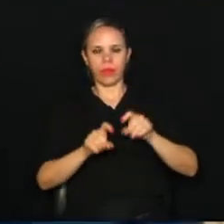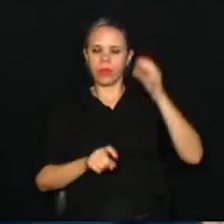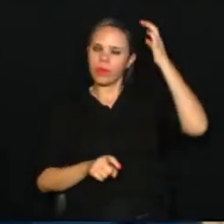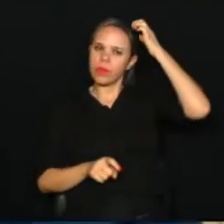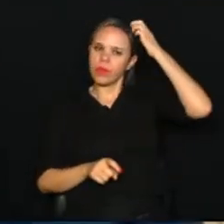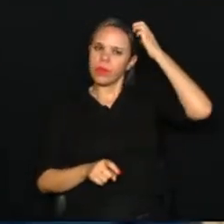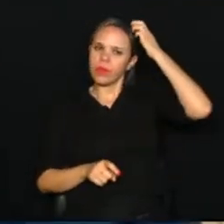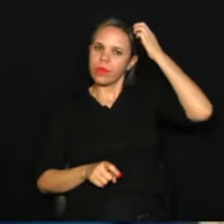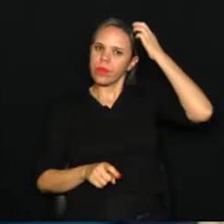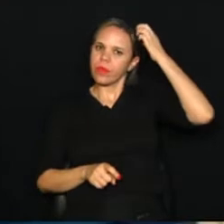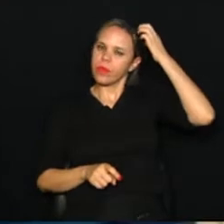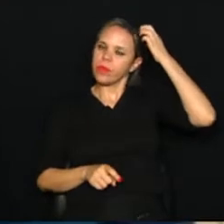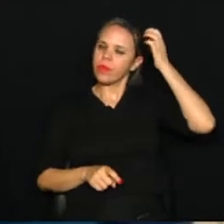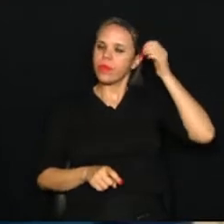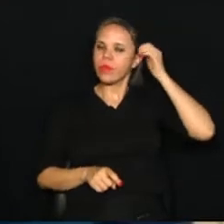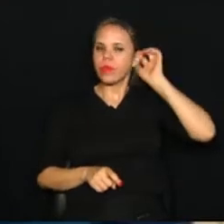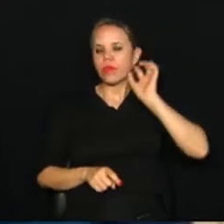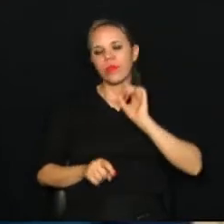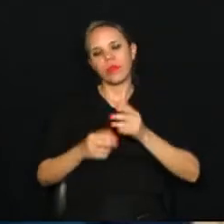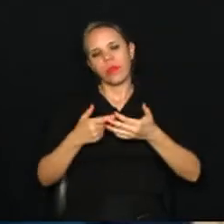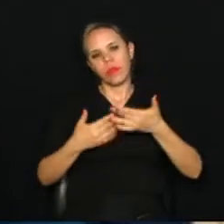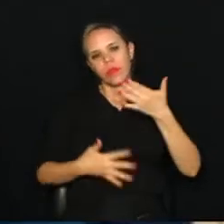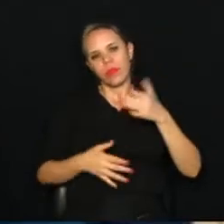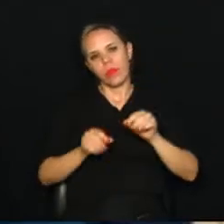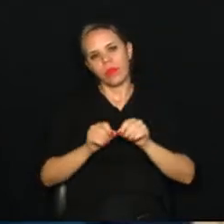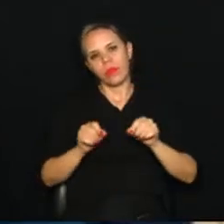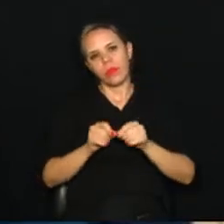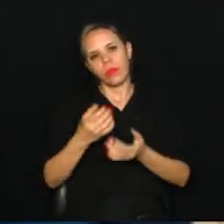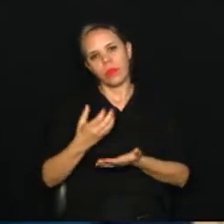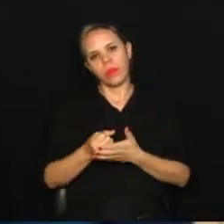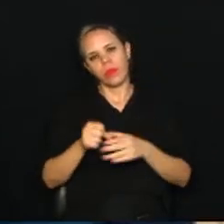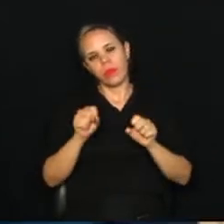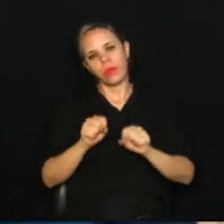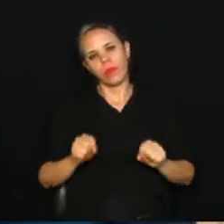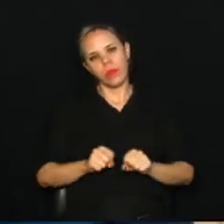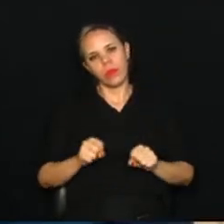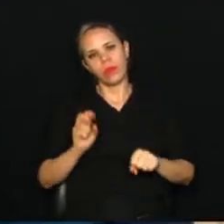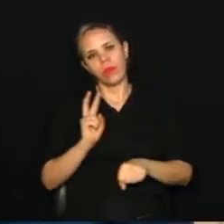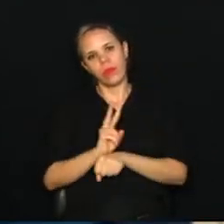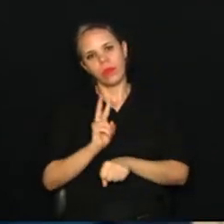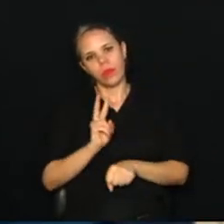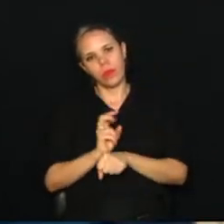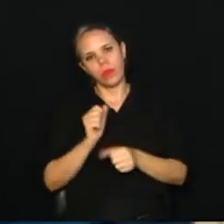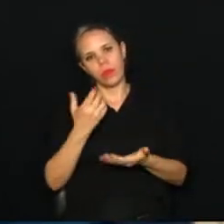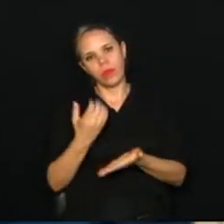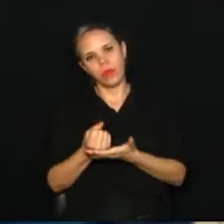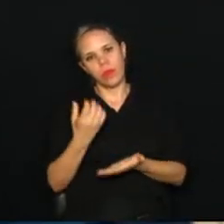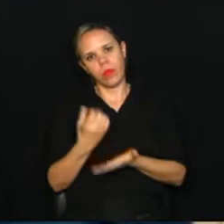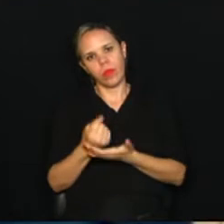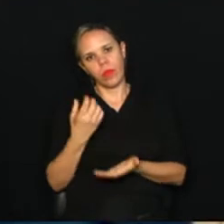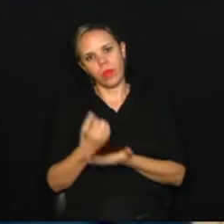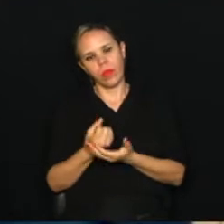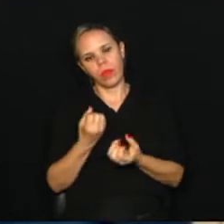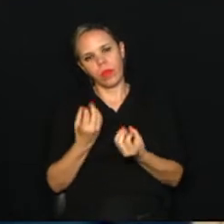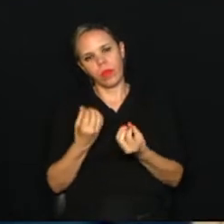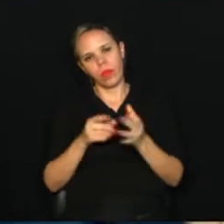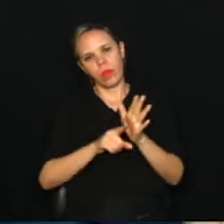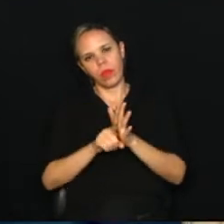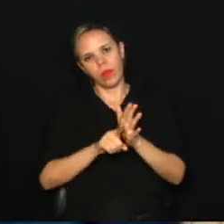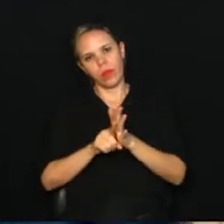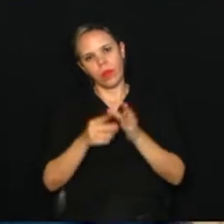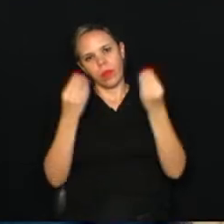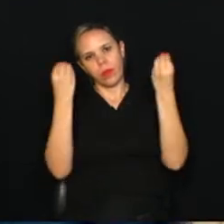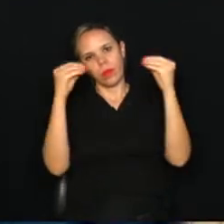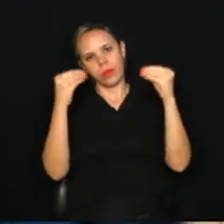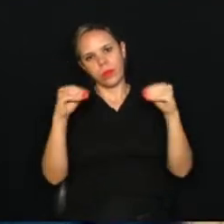computadores, servidores, etc., que dão cobertura e armazenam as informações que são